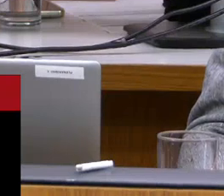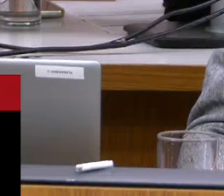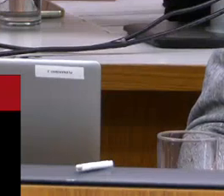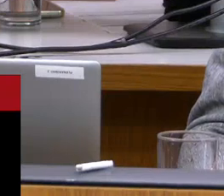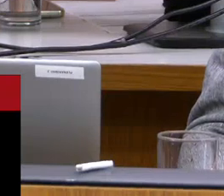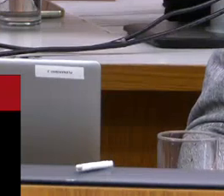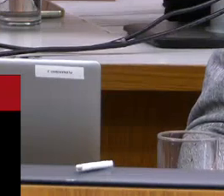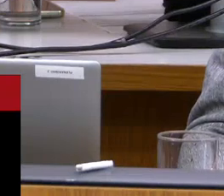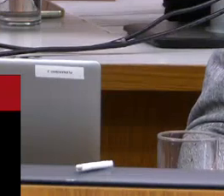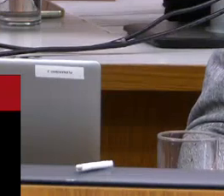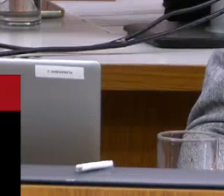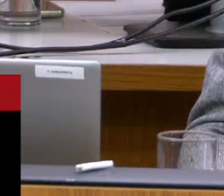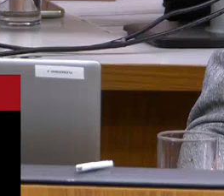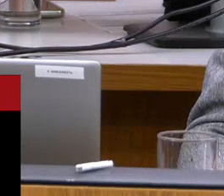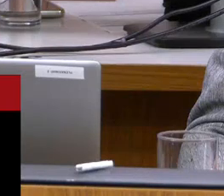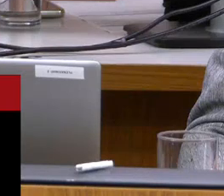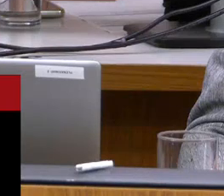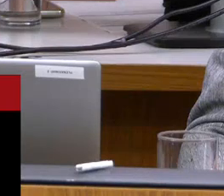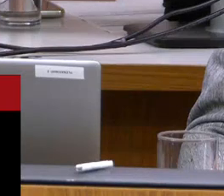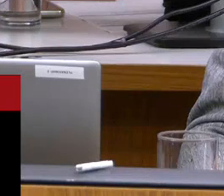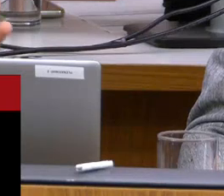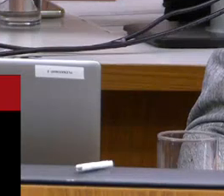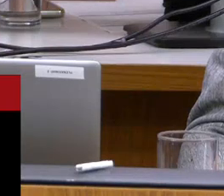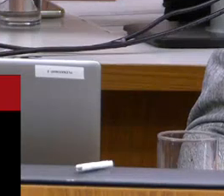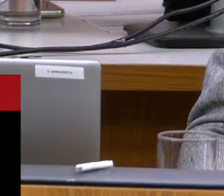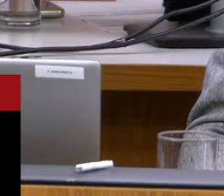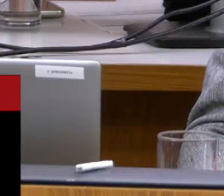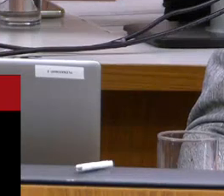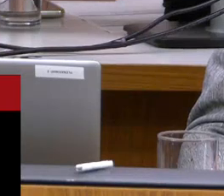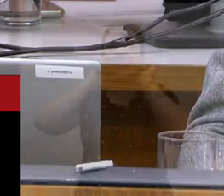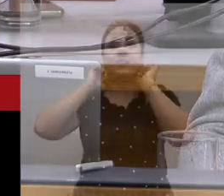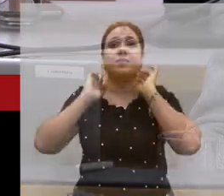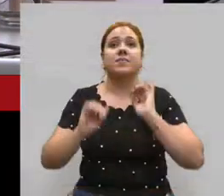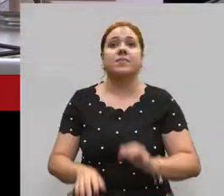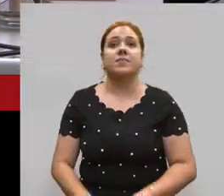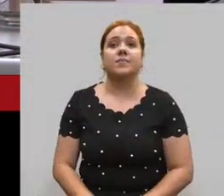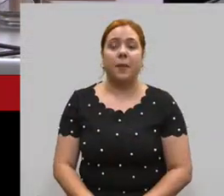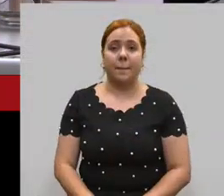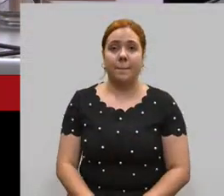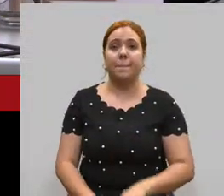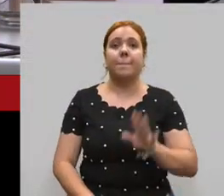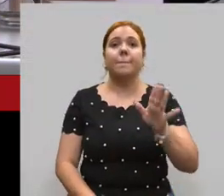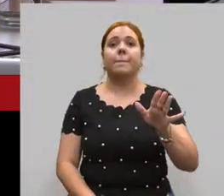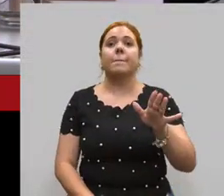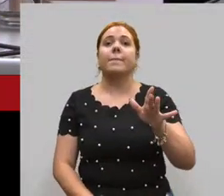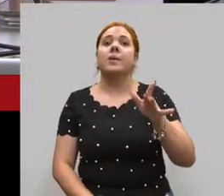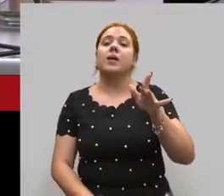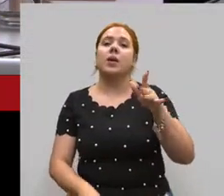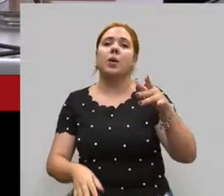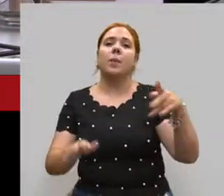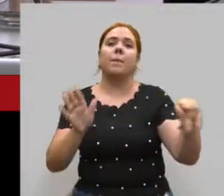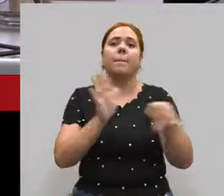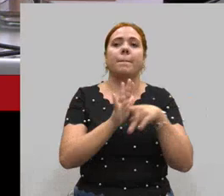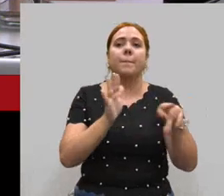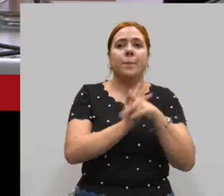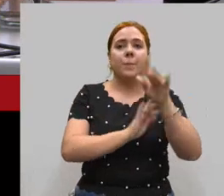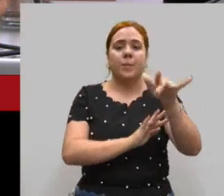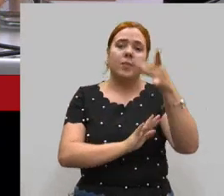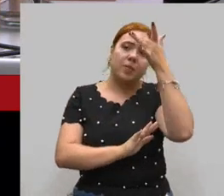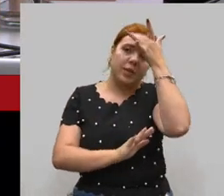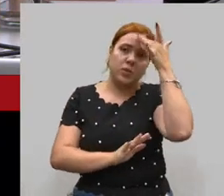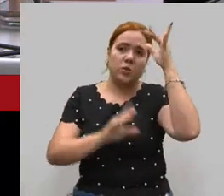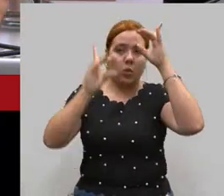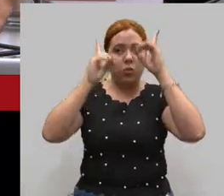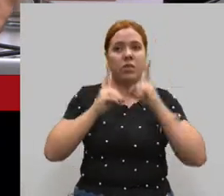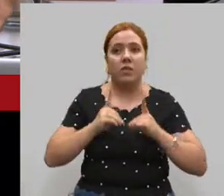maior a pontuação e por fim destacar que a gente tem o bolsa atleta bolsa técnico na categoria paralímpica que inclusive o bolsa